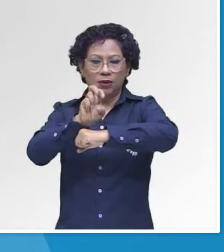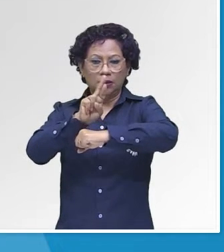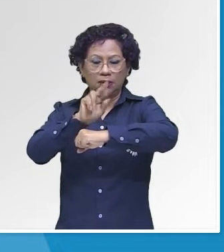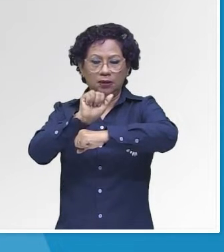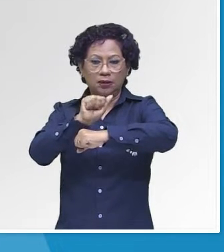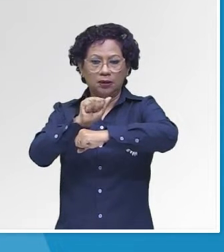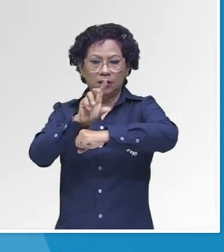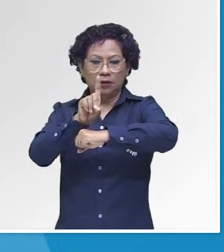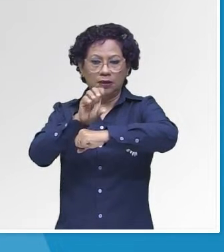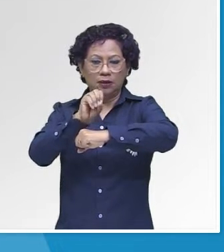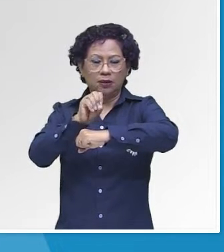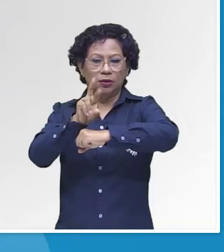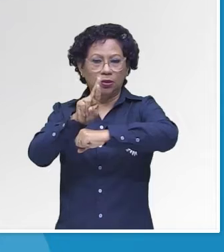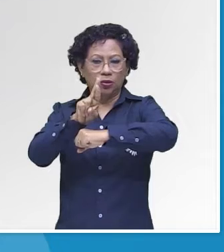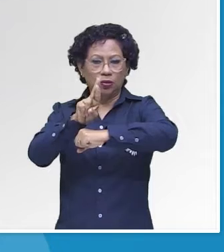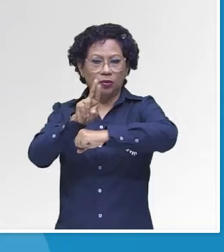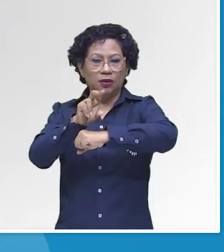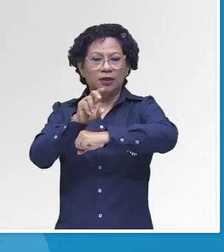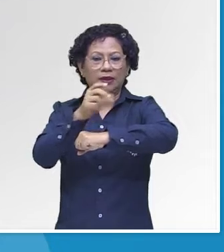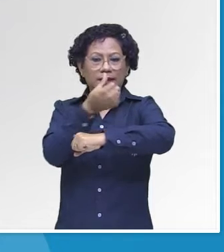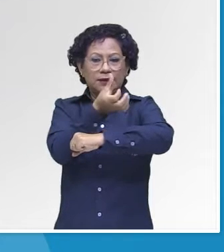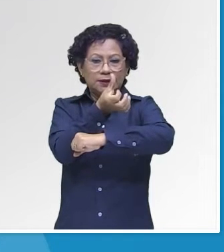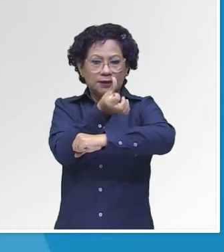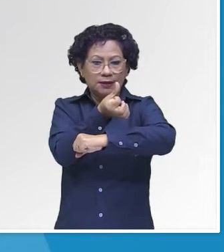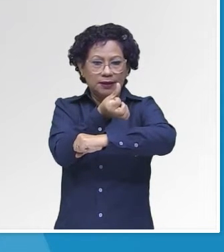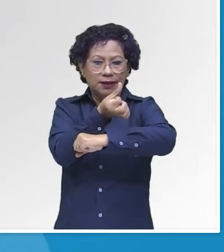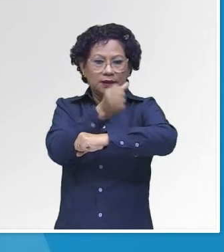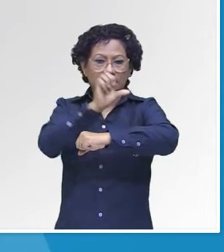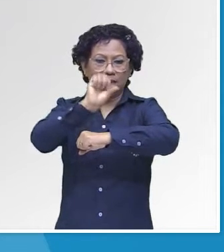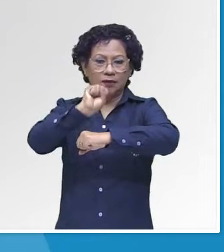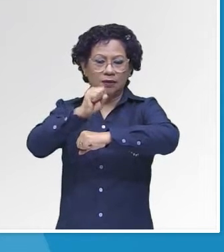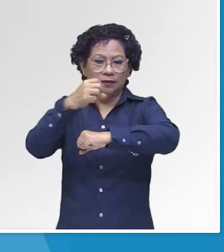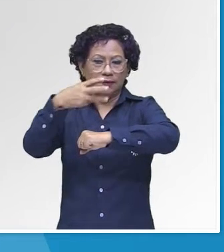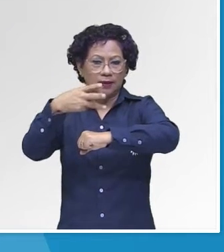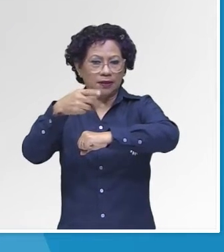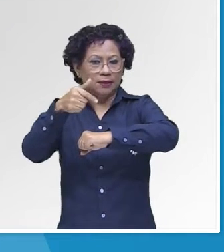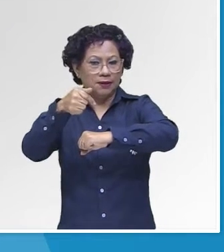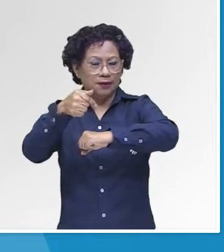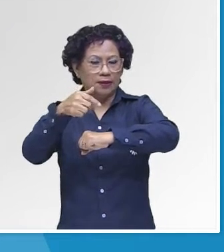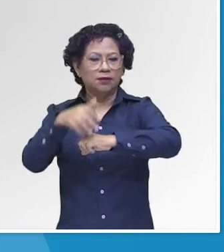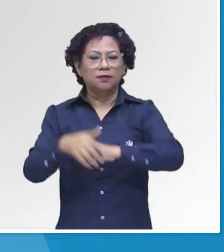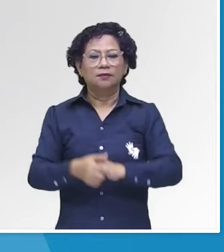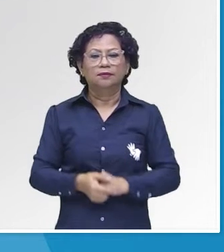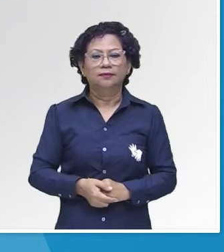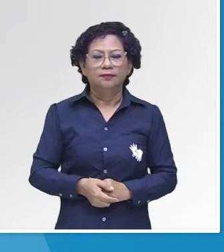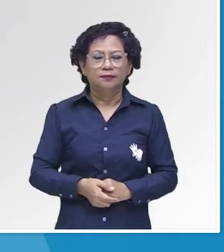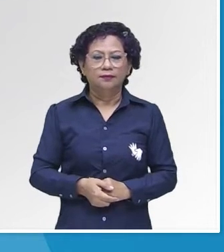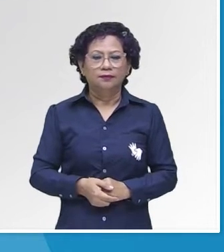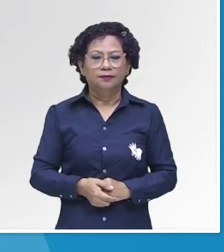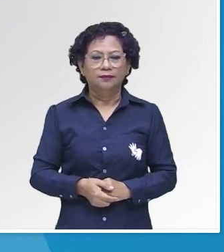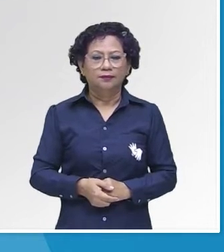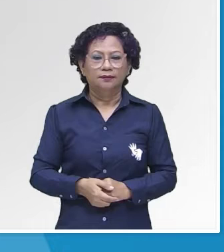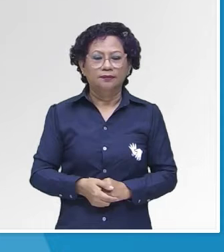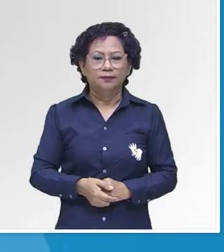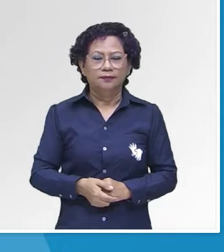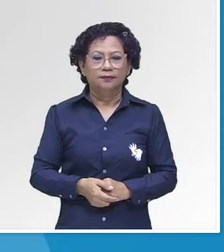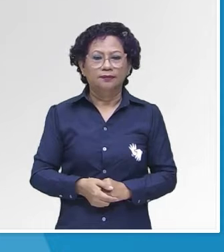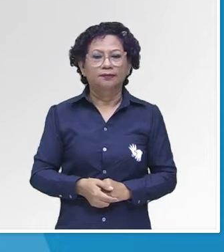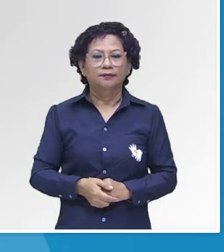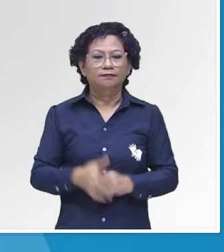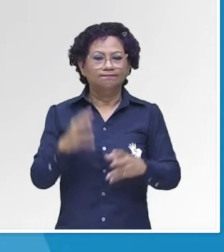somatório dos números observados. Temos aqui, então, somando 6 mais 8 mais 3 mais 7, o valor de